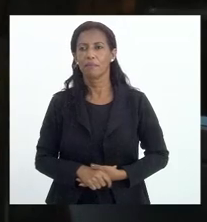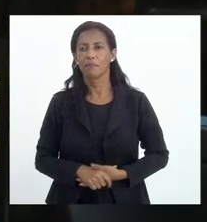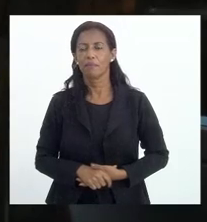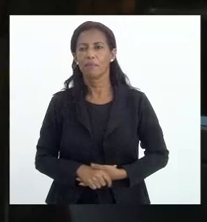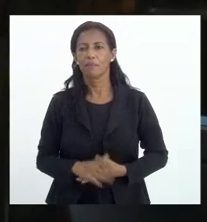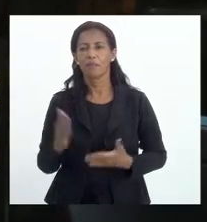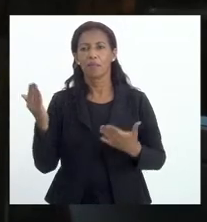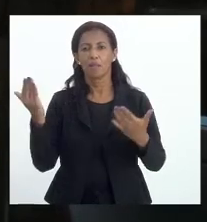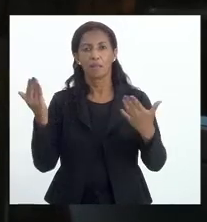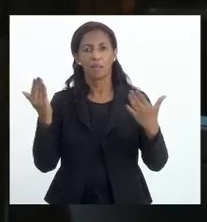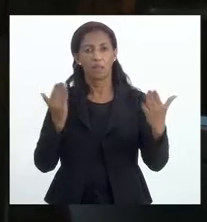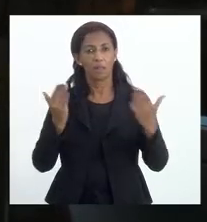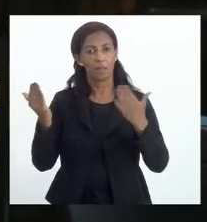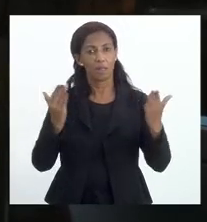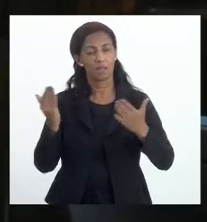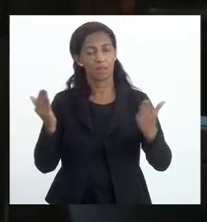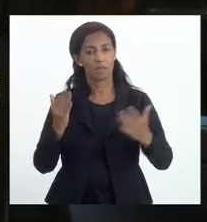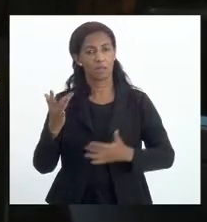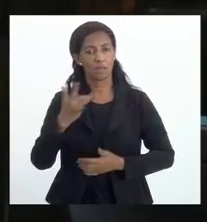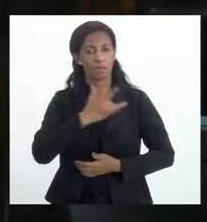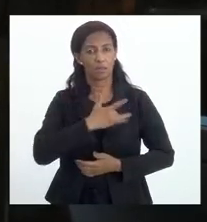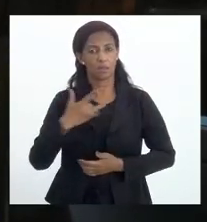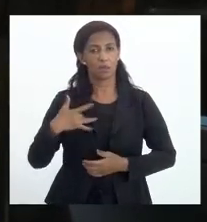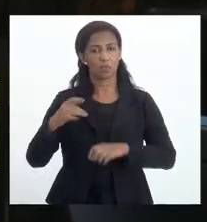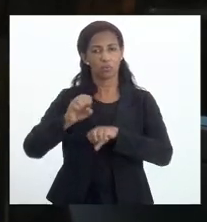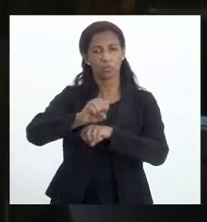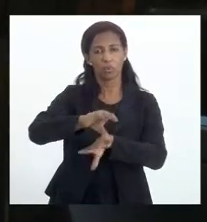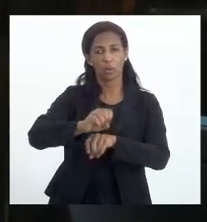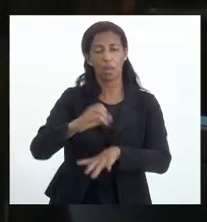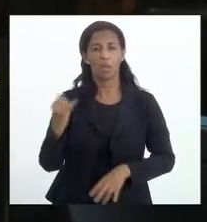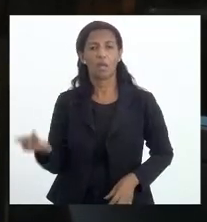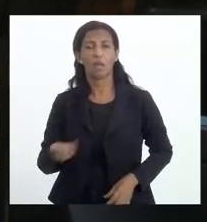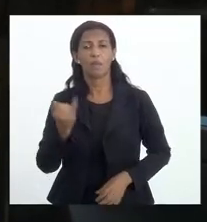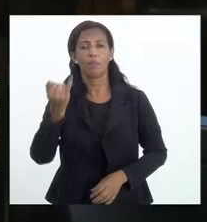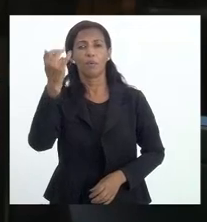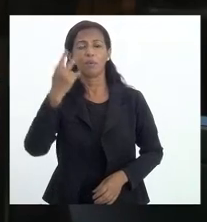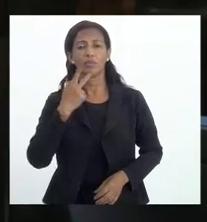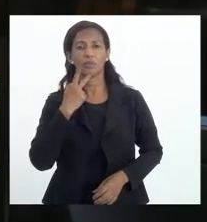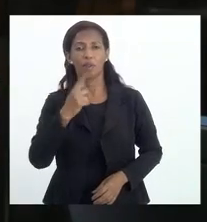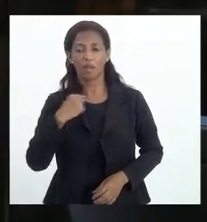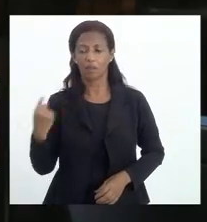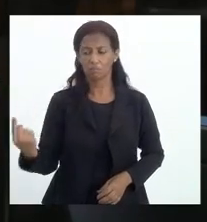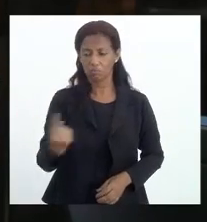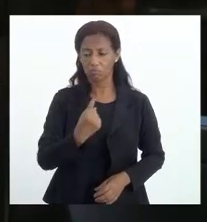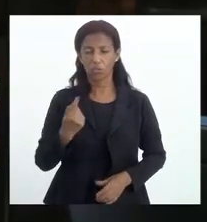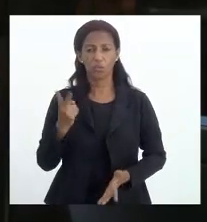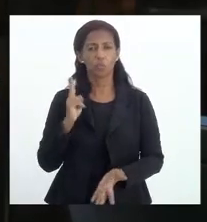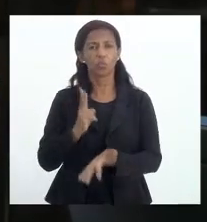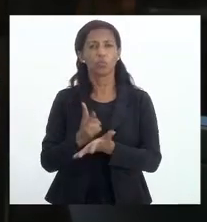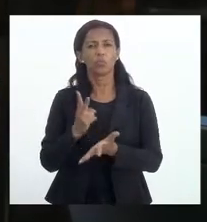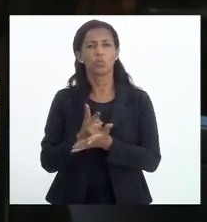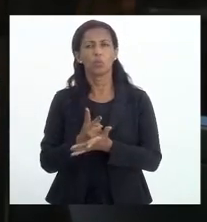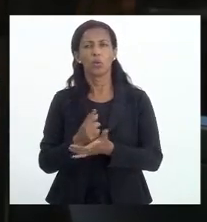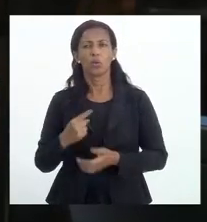em relação à saúde e educação, é importante dizer que a gente continua